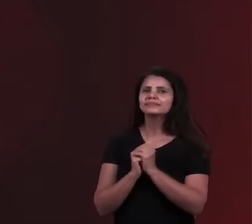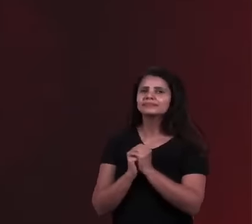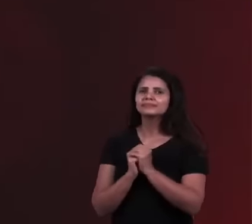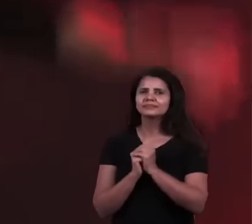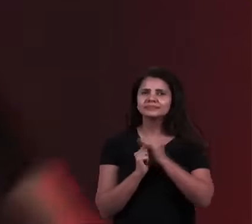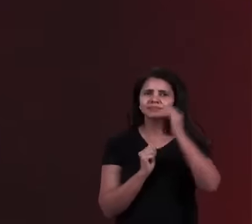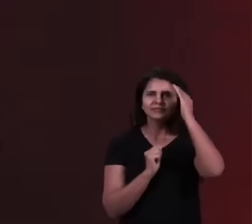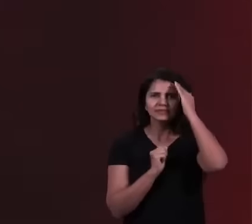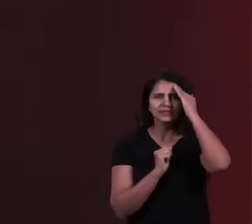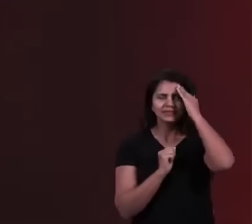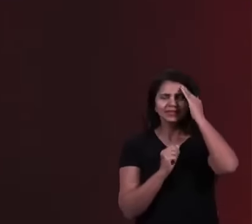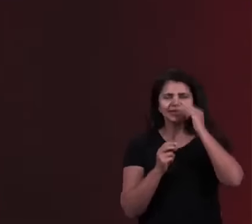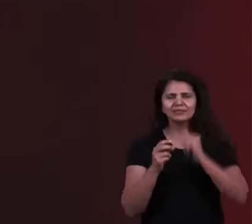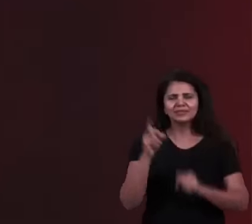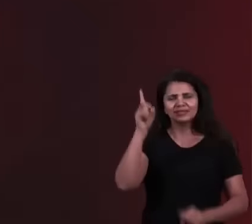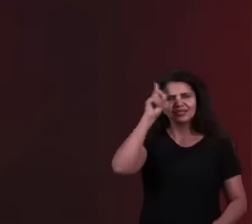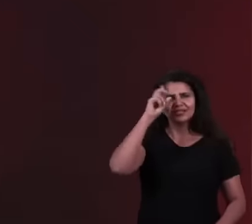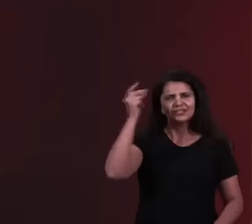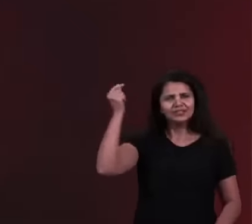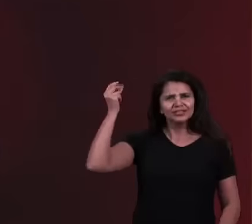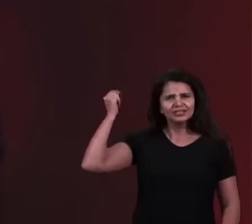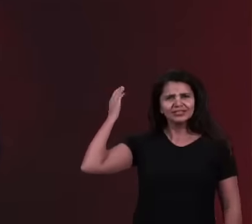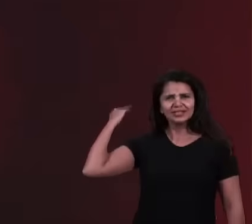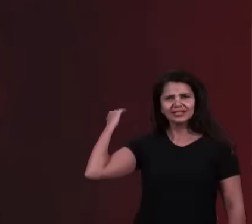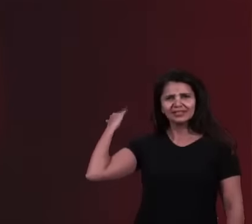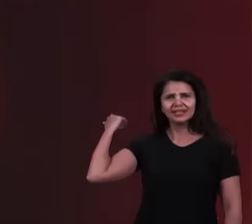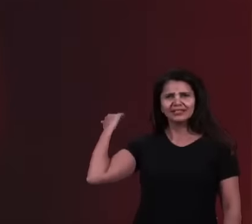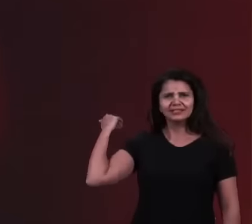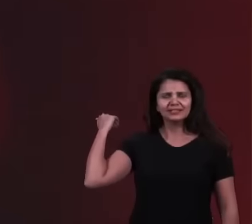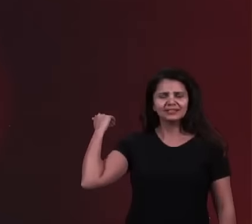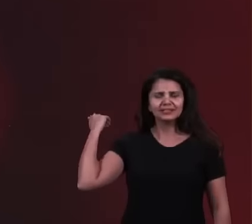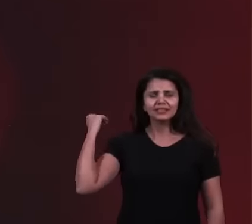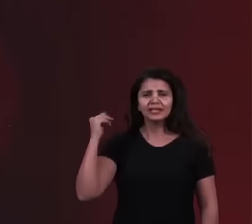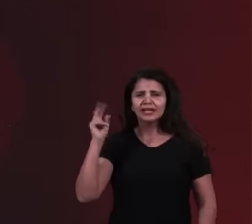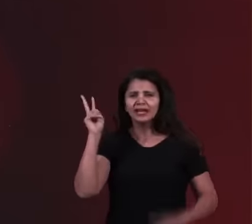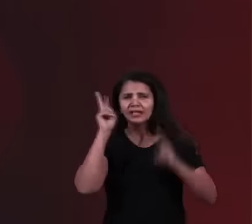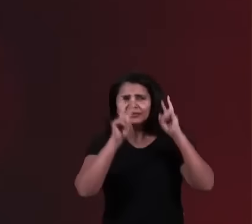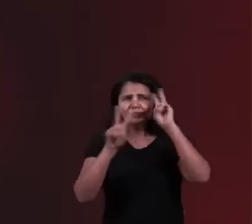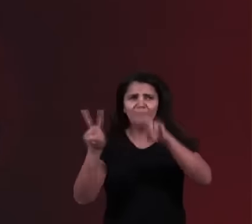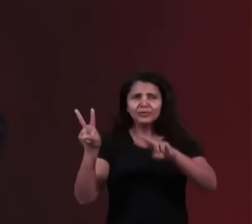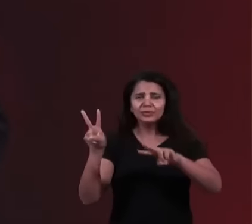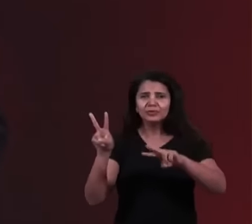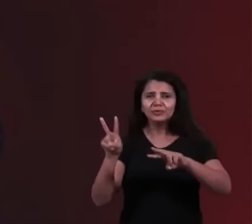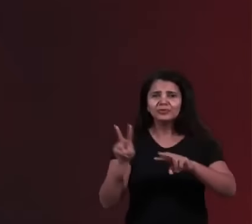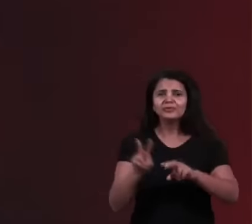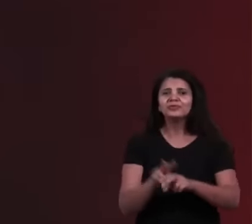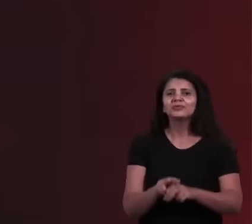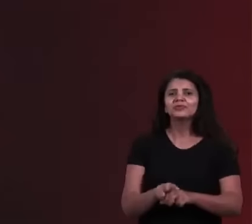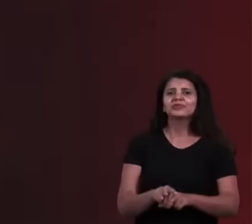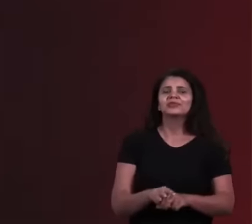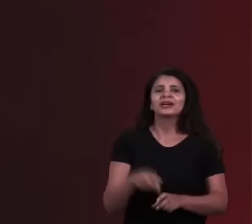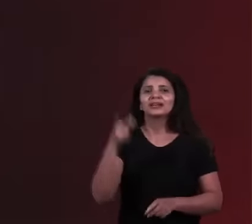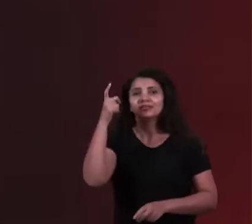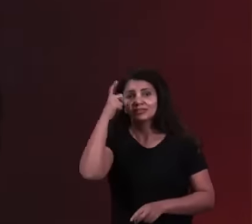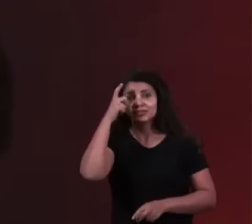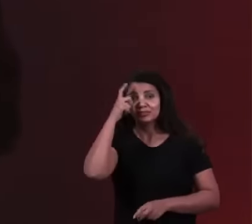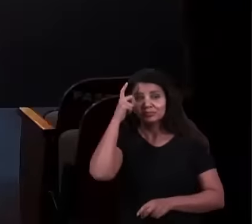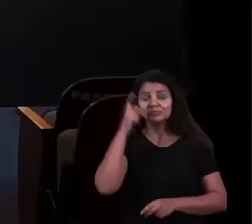Sabe, dias atrás, tempos atrás, eu assisti um filme bem, a trama